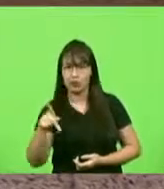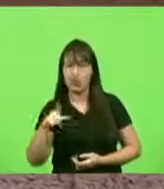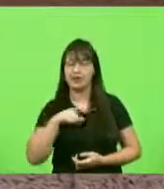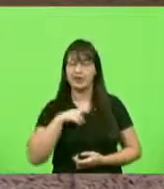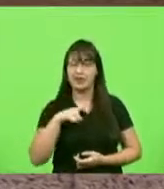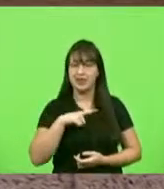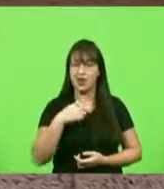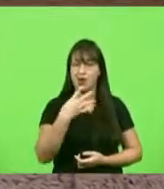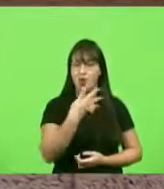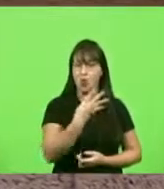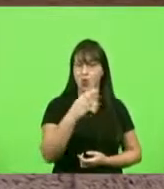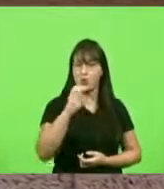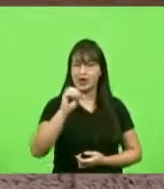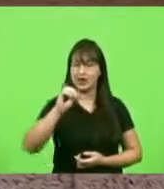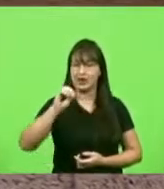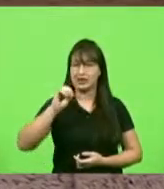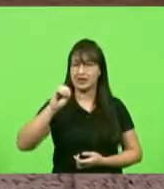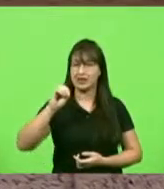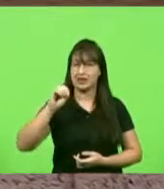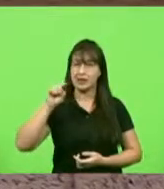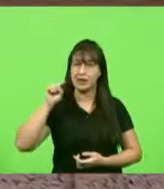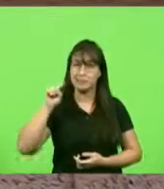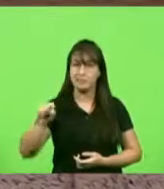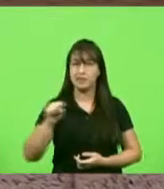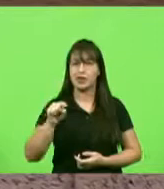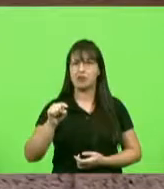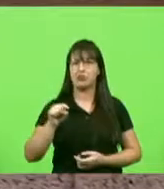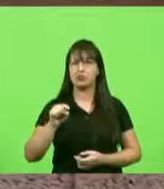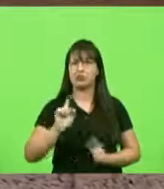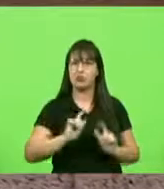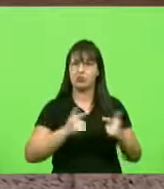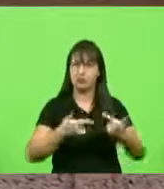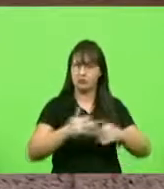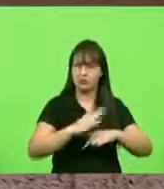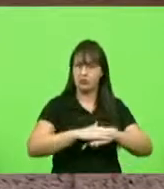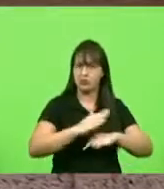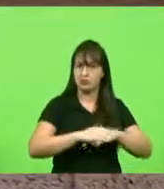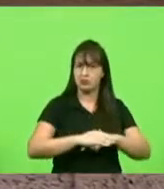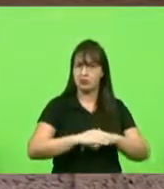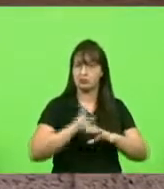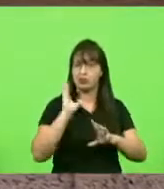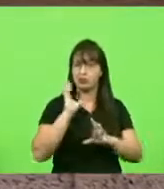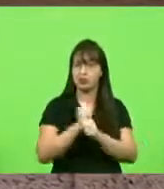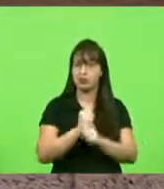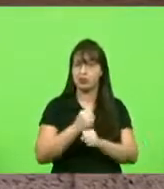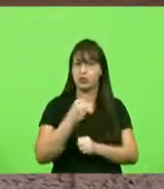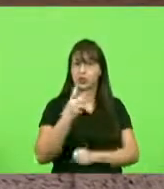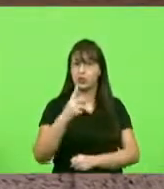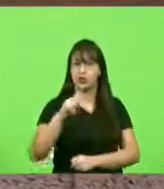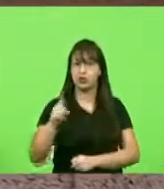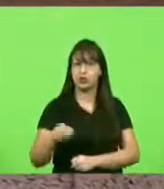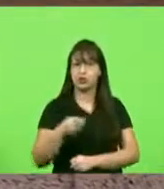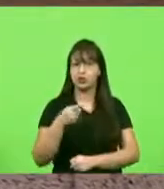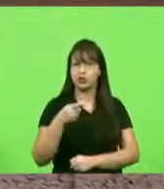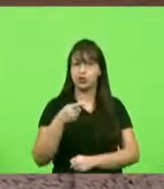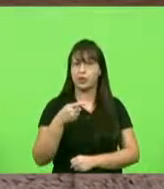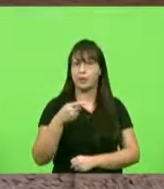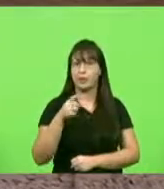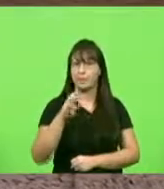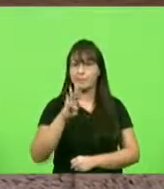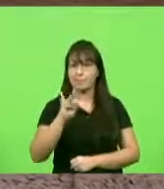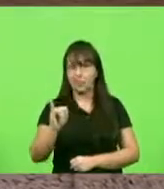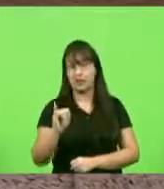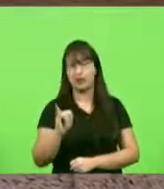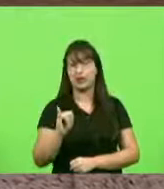mil operações em Santa Catarina, totalizando 2,5 bilhões. E o próprio BADESC,